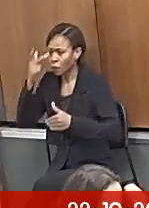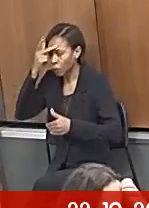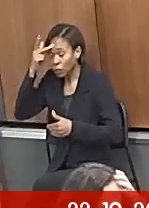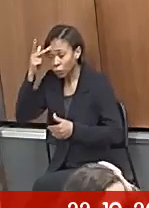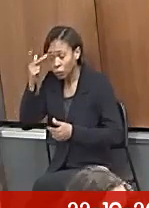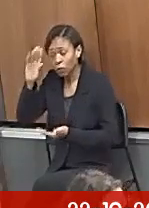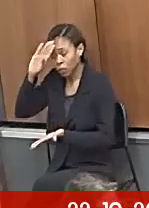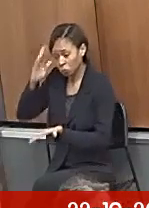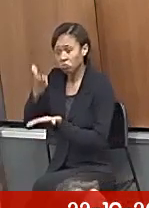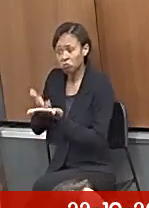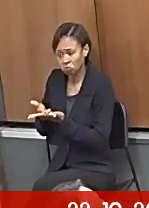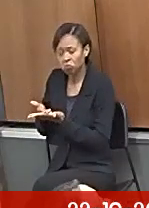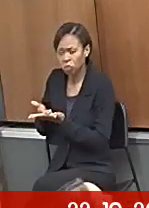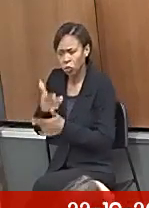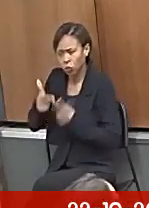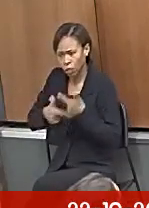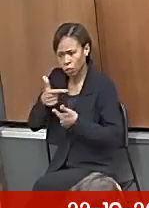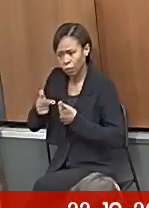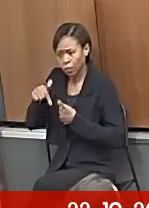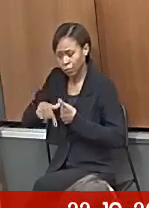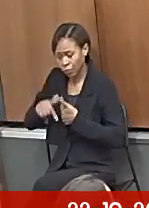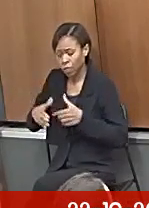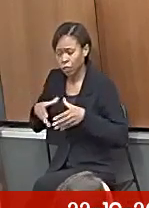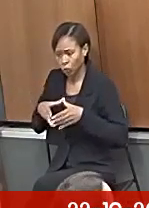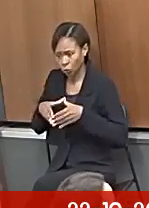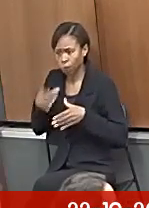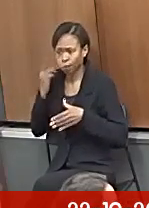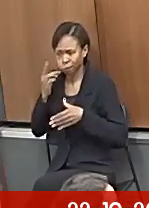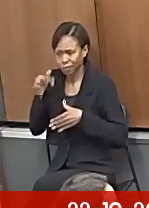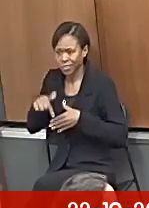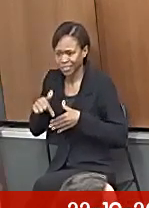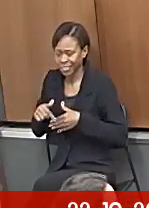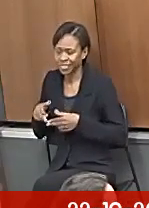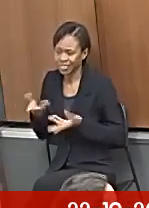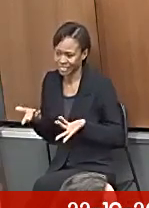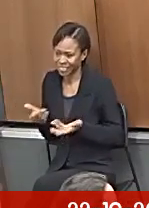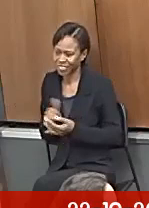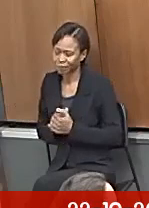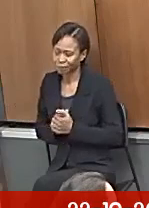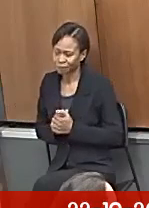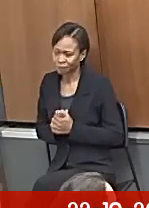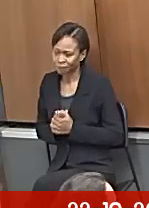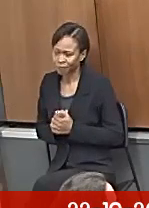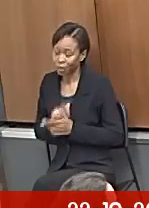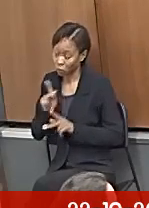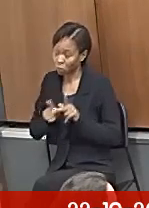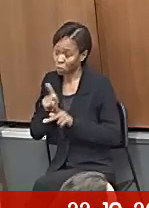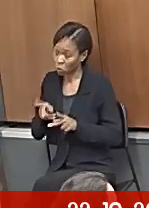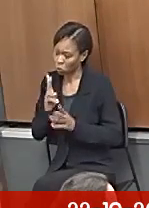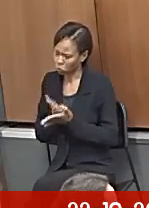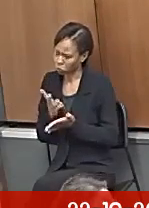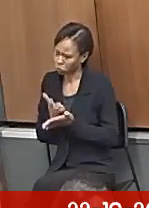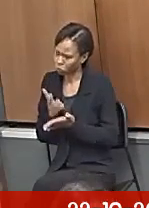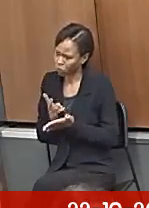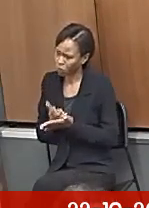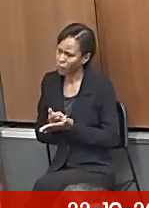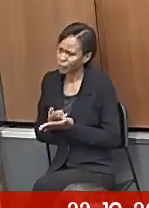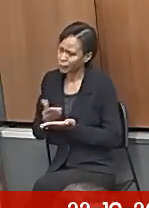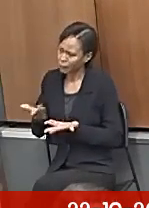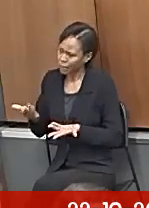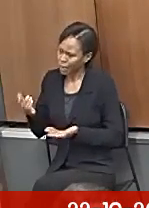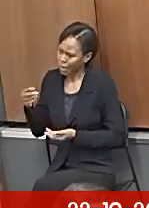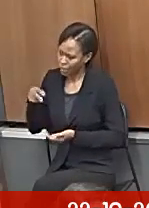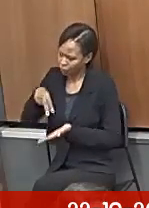realmente acreditado no trabalho dessa comissão. Eu acho que a gente... Né, Kátia? As pessoas estão aqui sem comer, todos